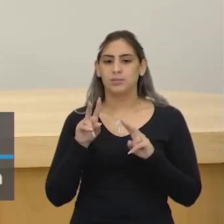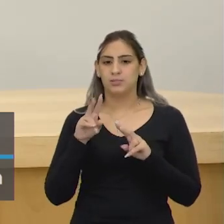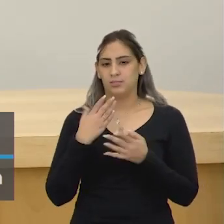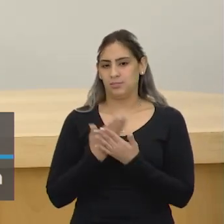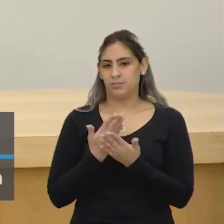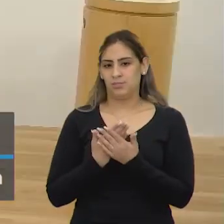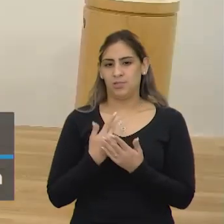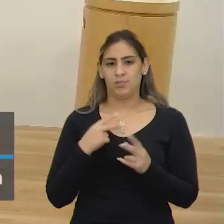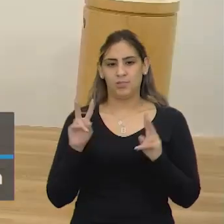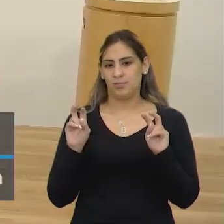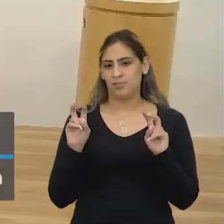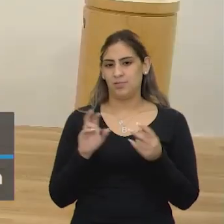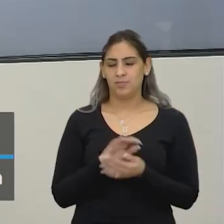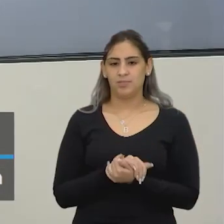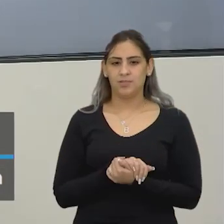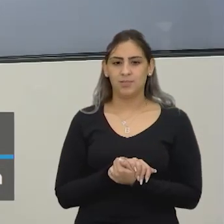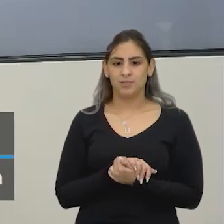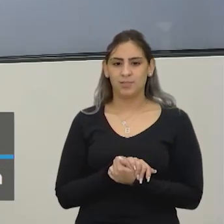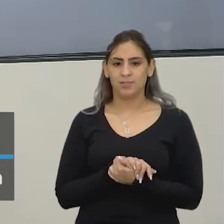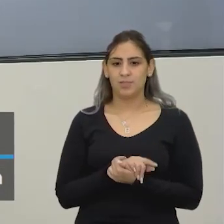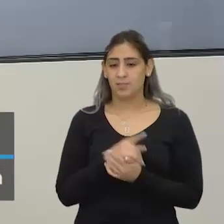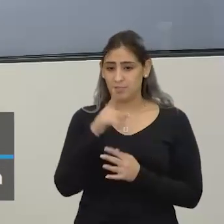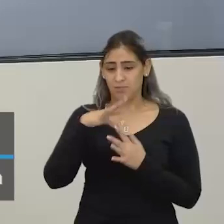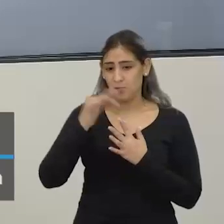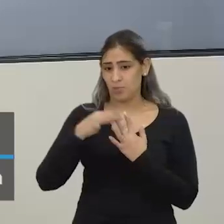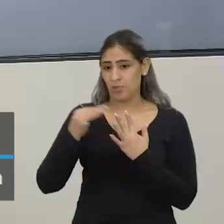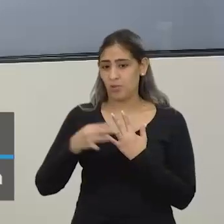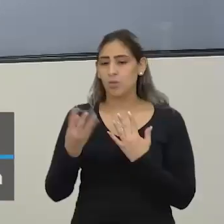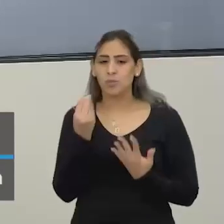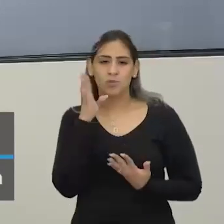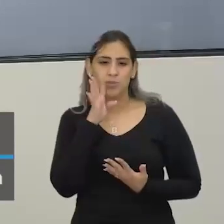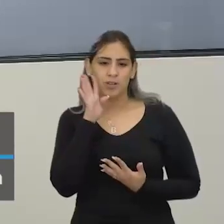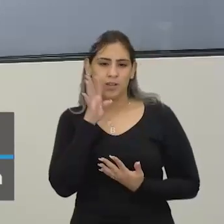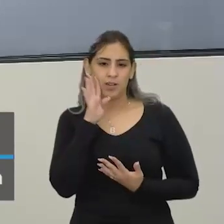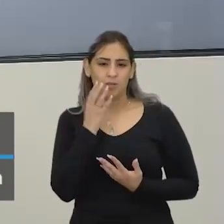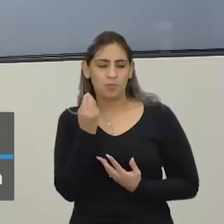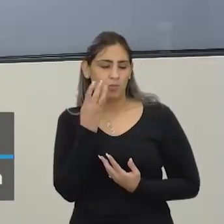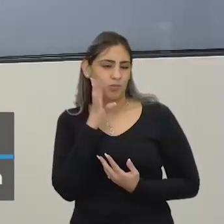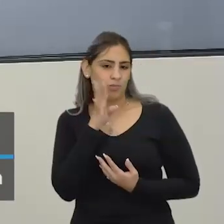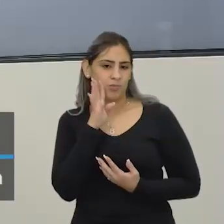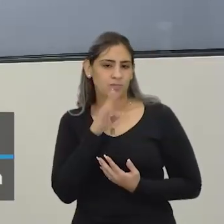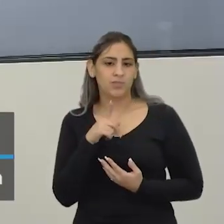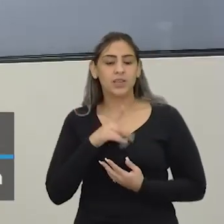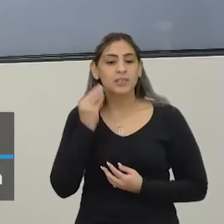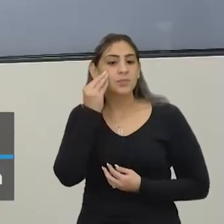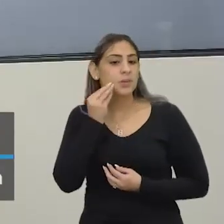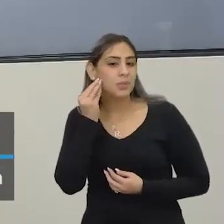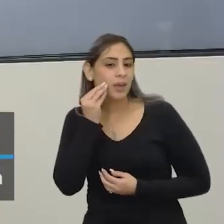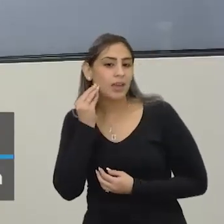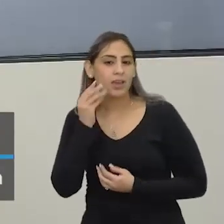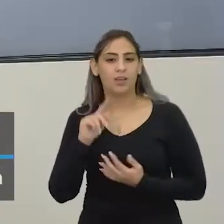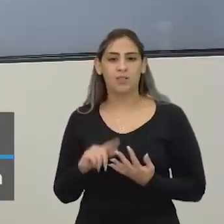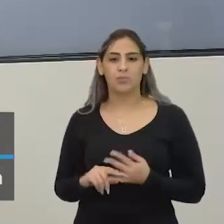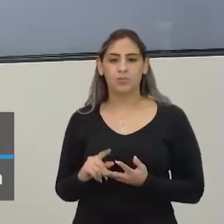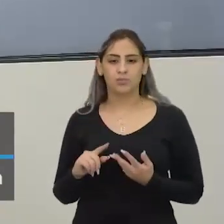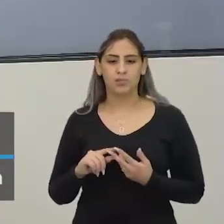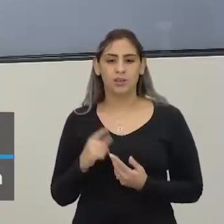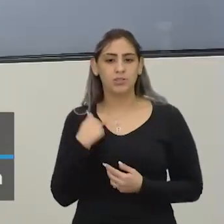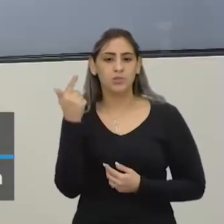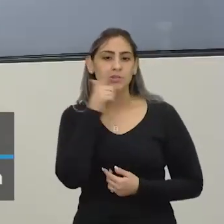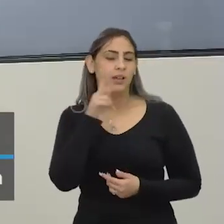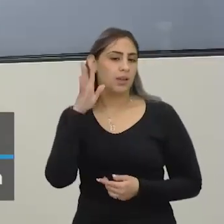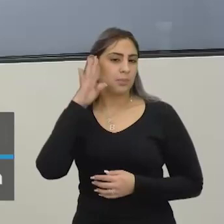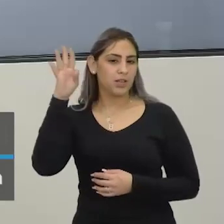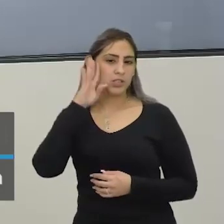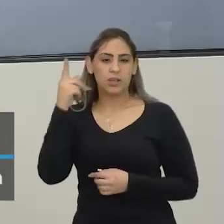Legal. Esse conteúdo sim, ele é bem bacana, né? Justamente porque a gente tem uma série de experimentos e a gente consegue imaginar e